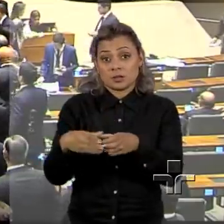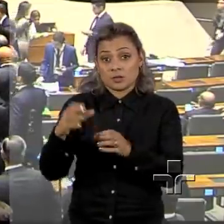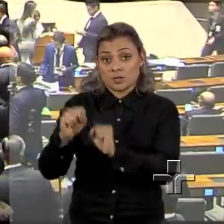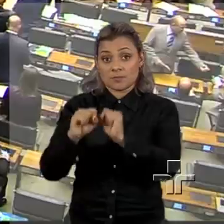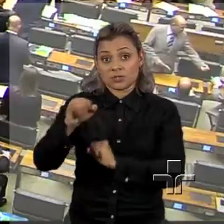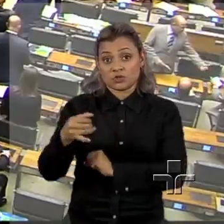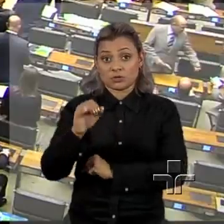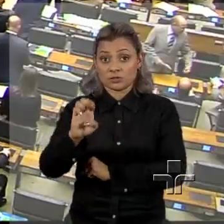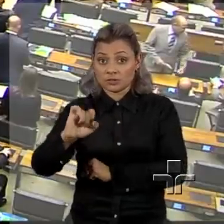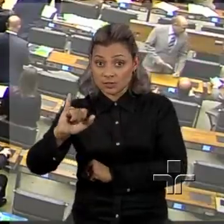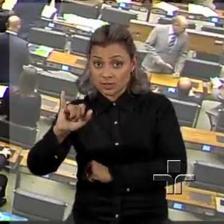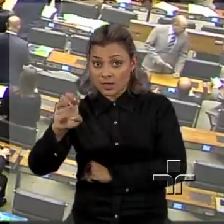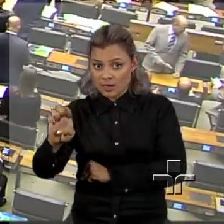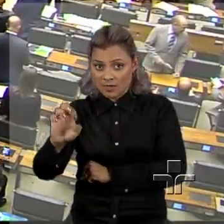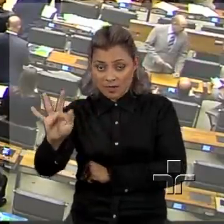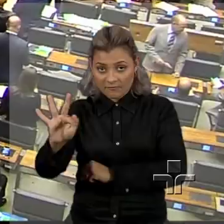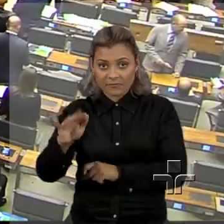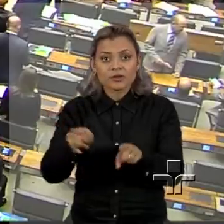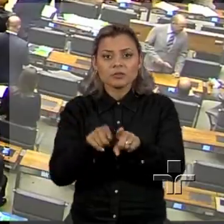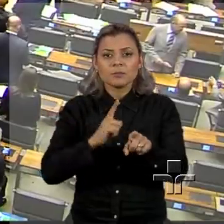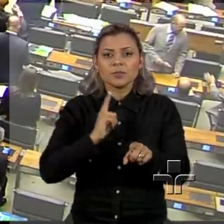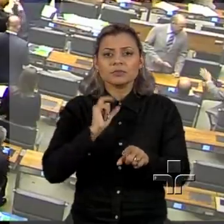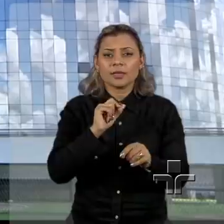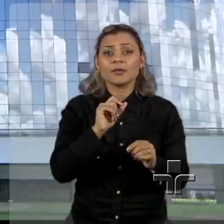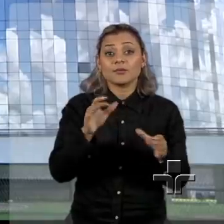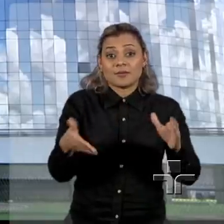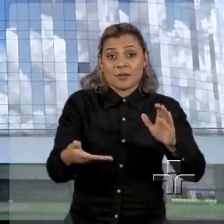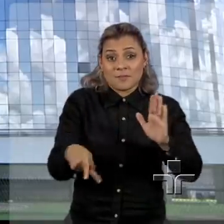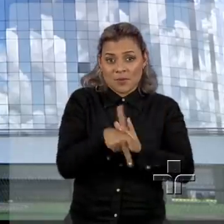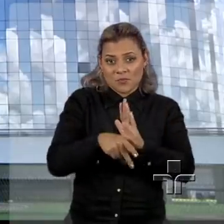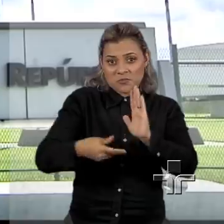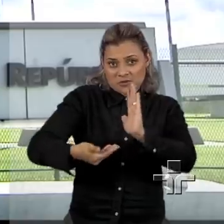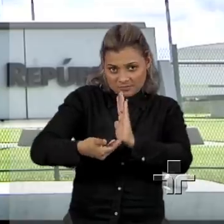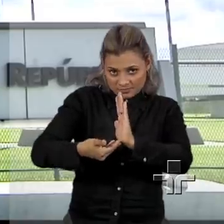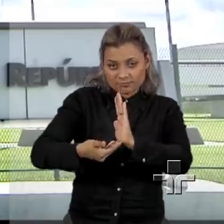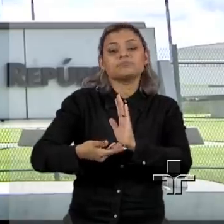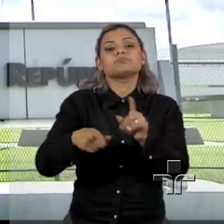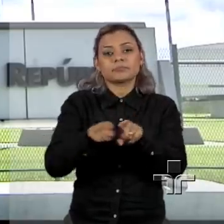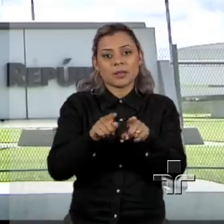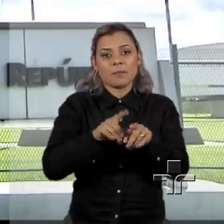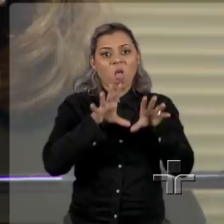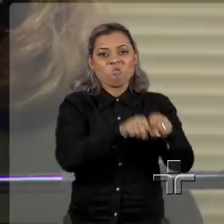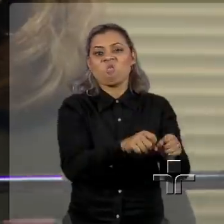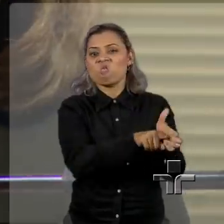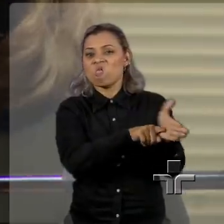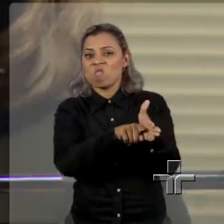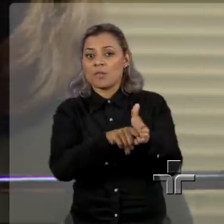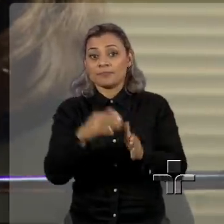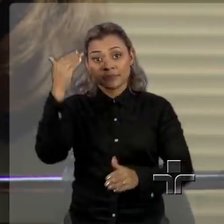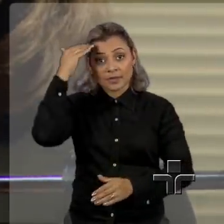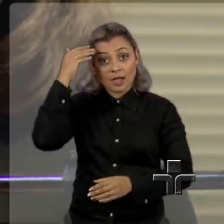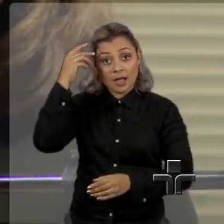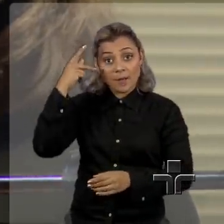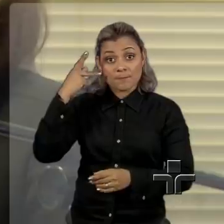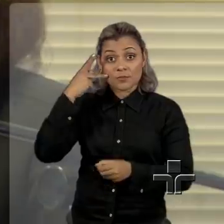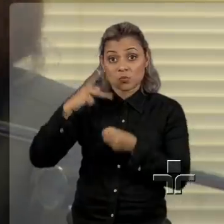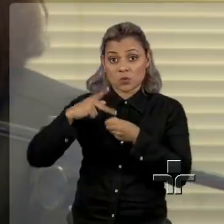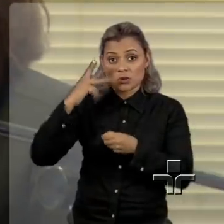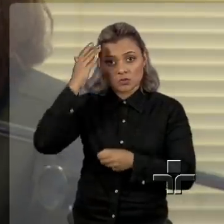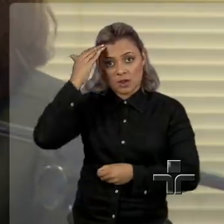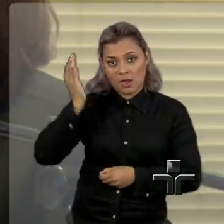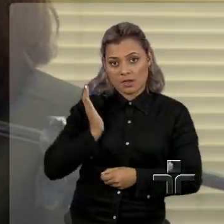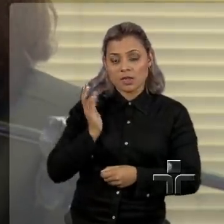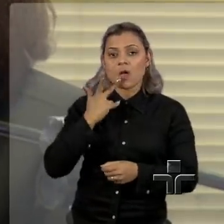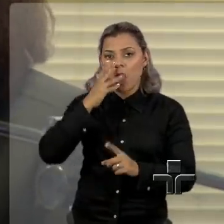contra Temer foram engavetadas pela Câmara dos Deputados. No fim do ano passado, a Procuradora-Geral da República, Raquel Dodge, denunciou Temer por